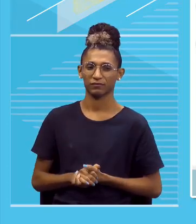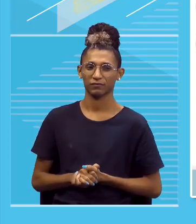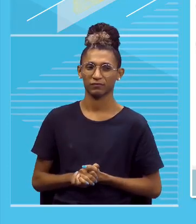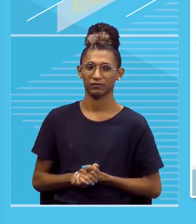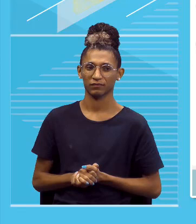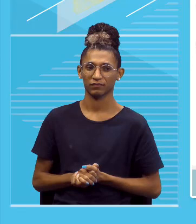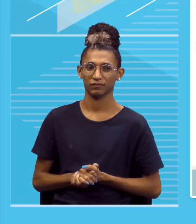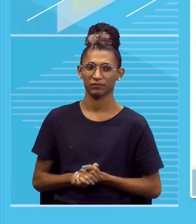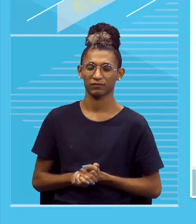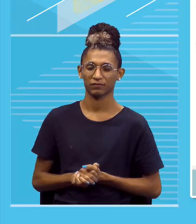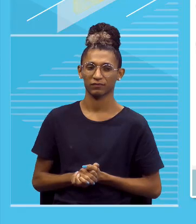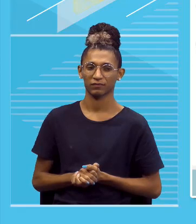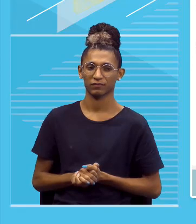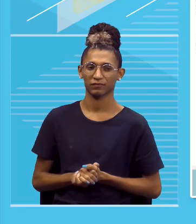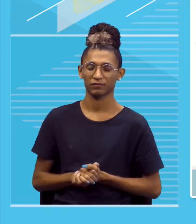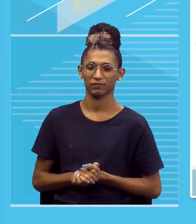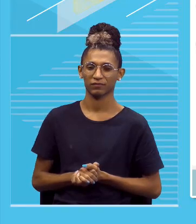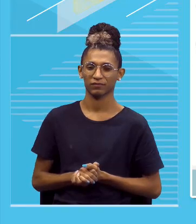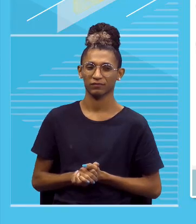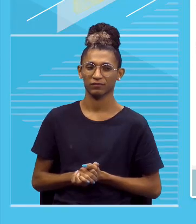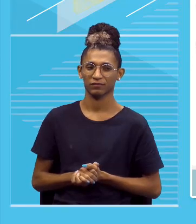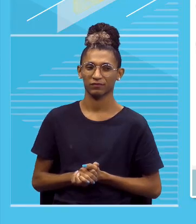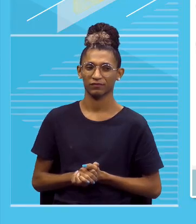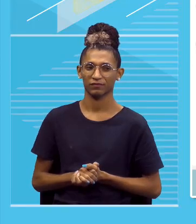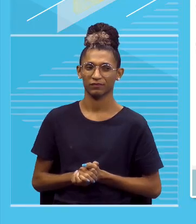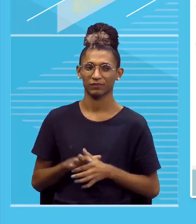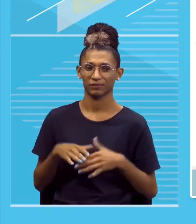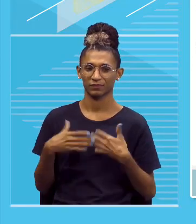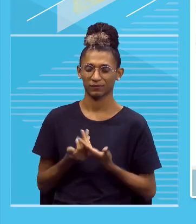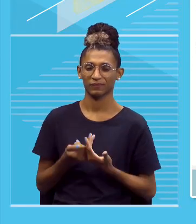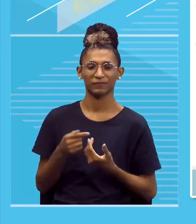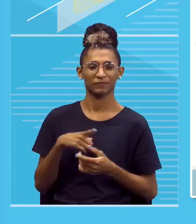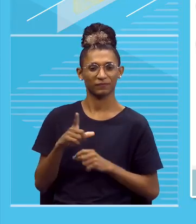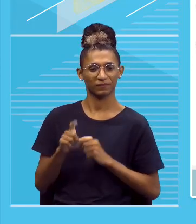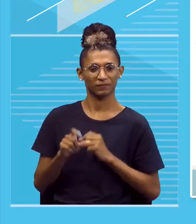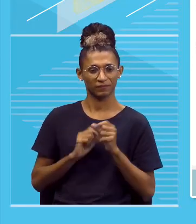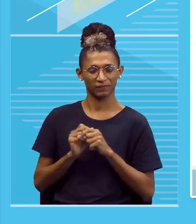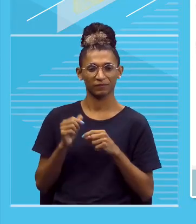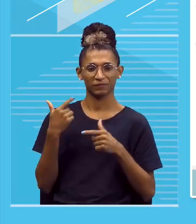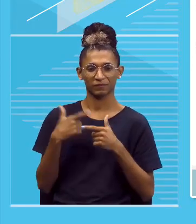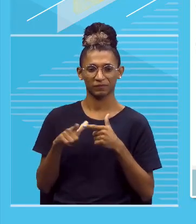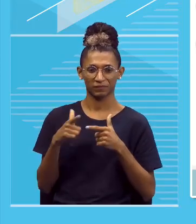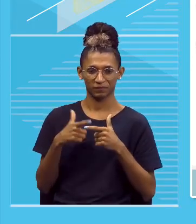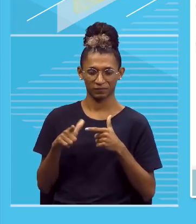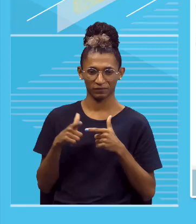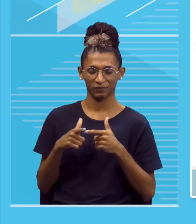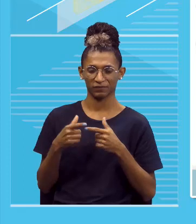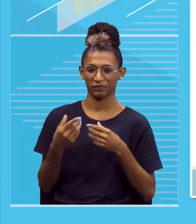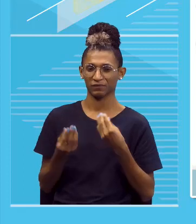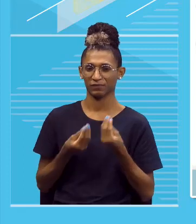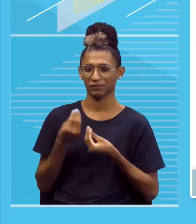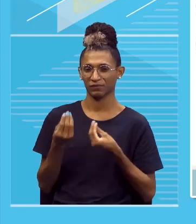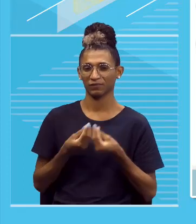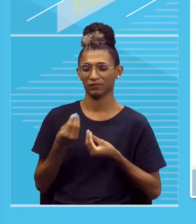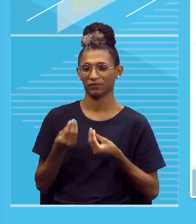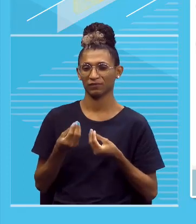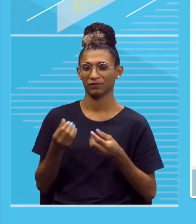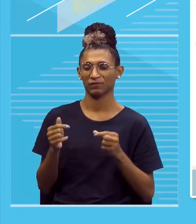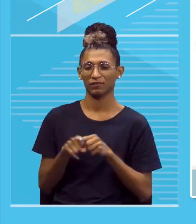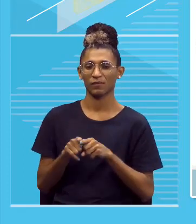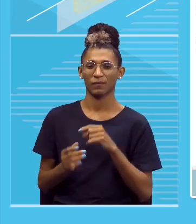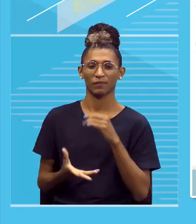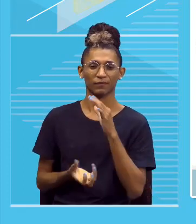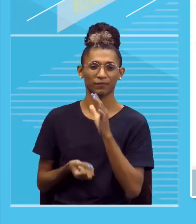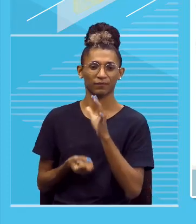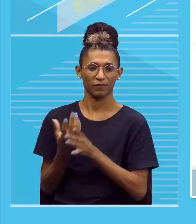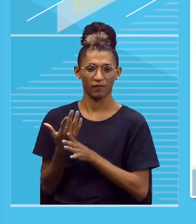aí o país quebrou Aí veio uma crise econômica que gerou